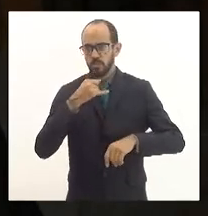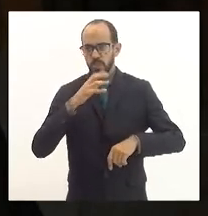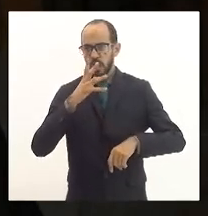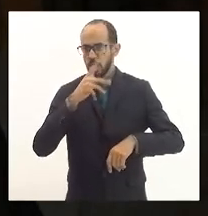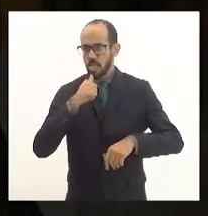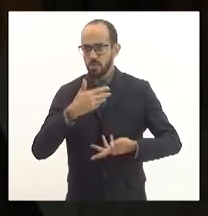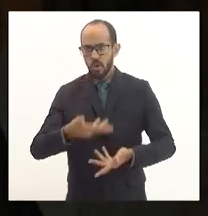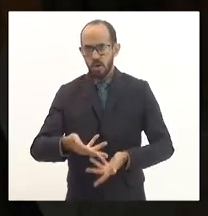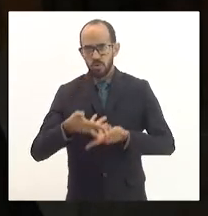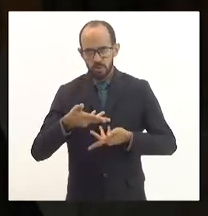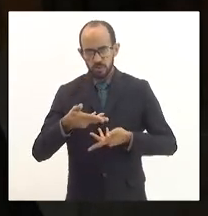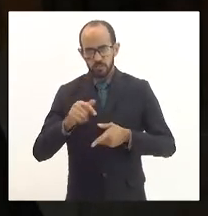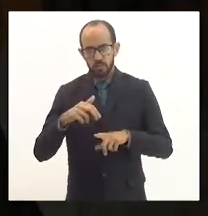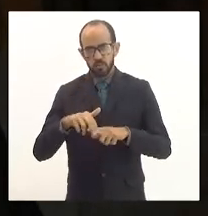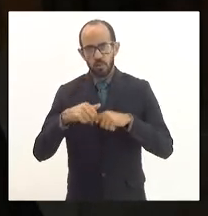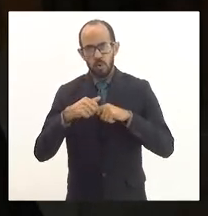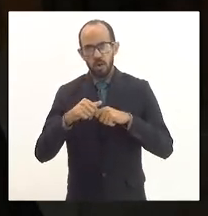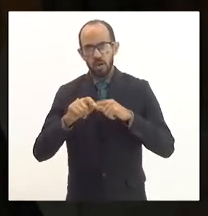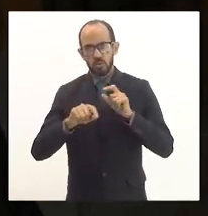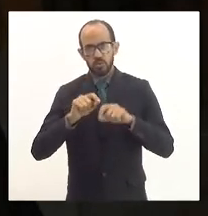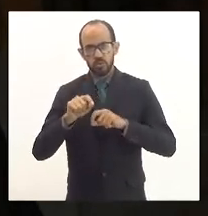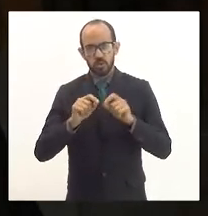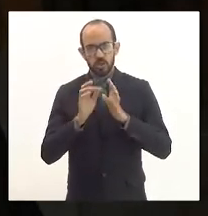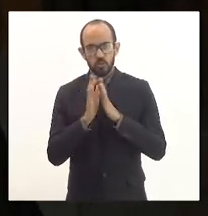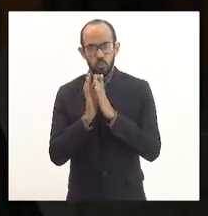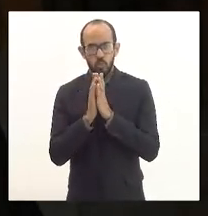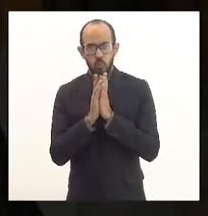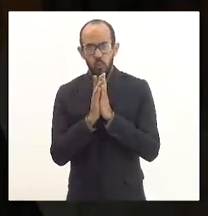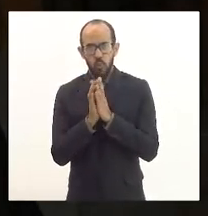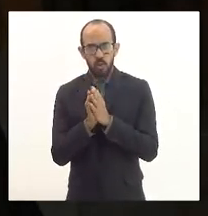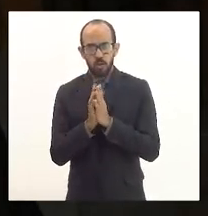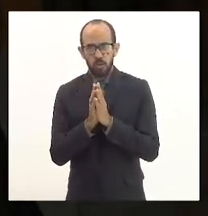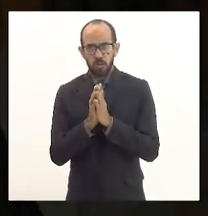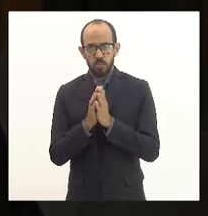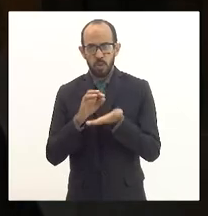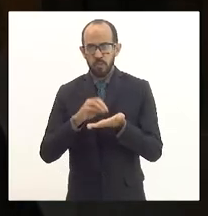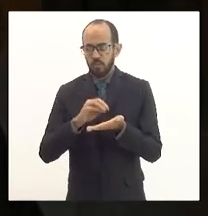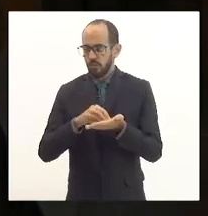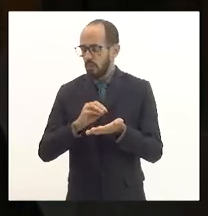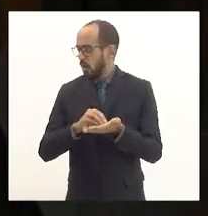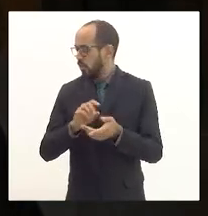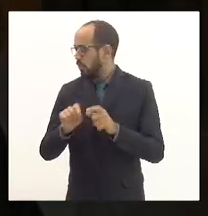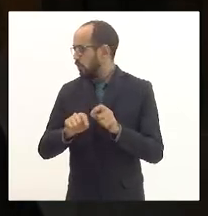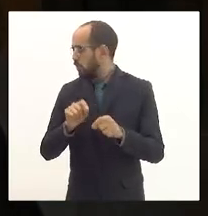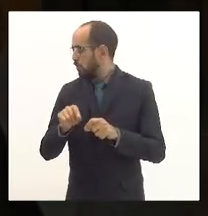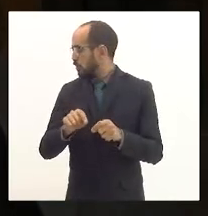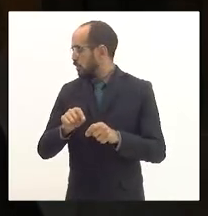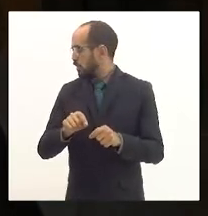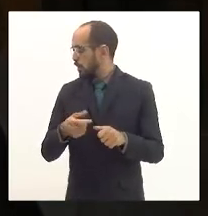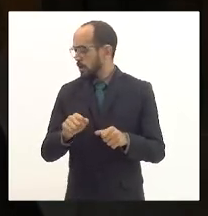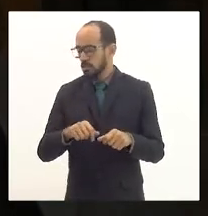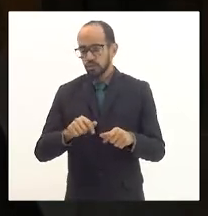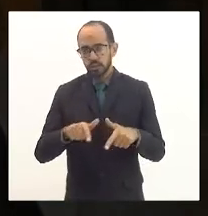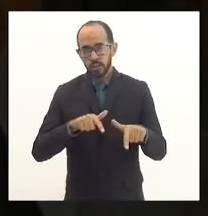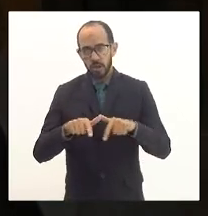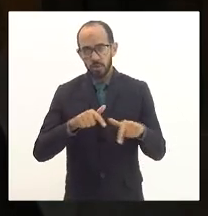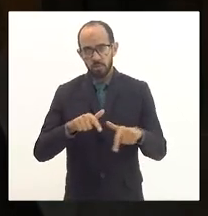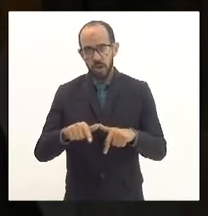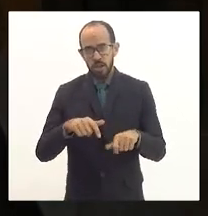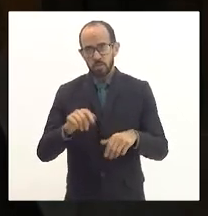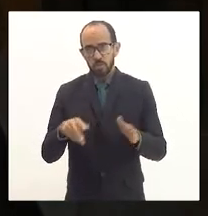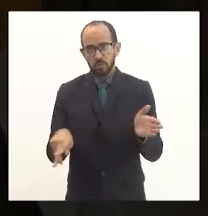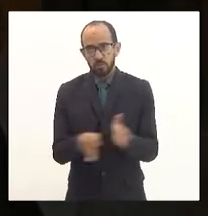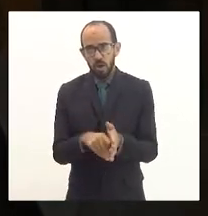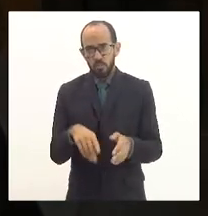demora até mora o seu atendimento devido à superlotação por falta de contrapartida do município fica aqui meu repúdio à